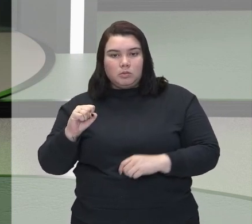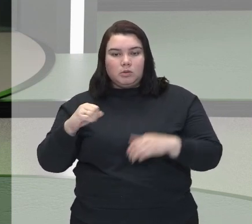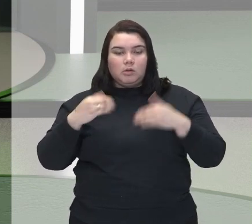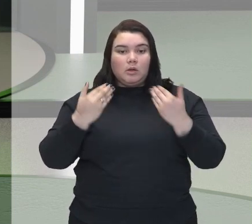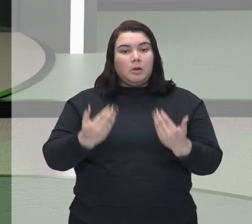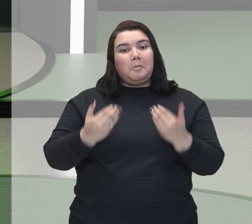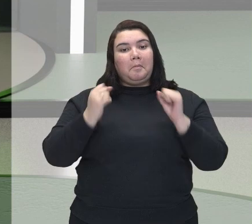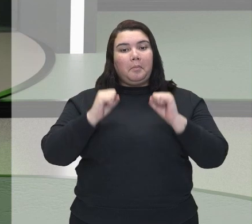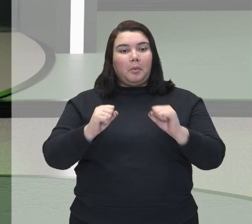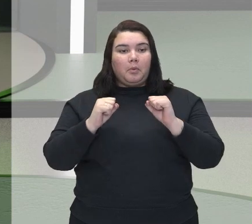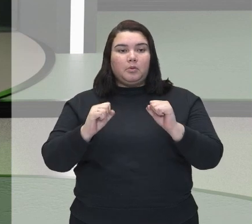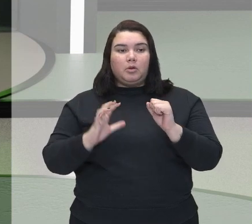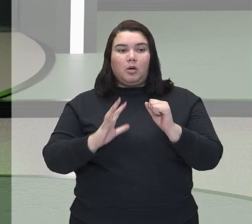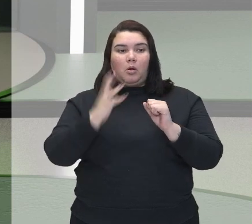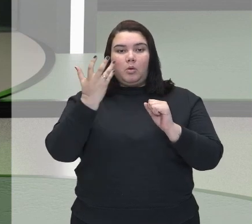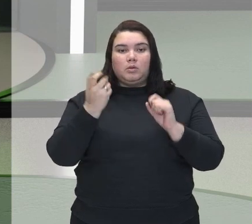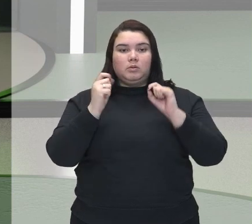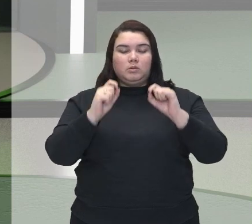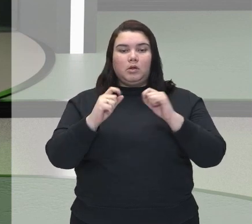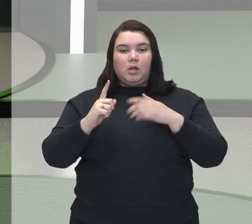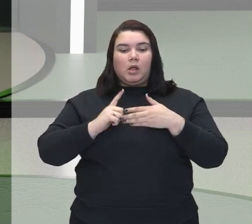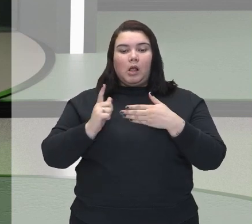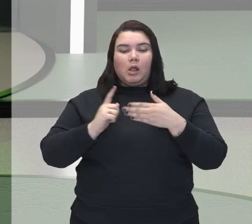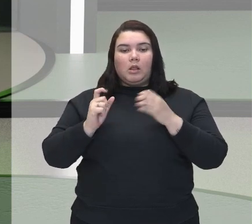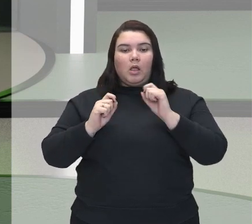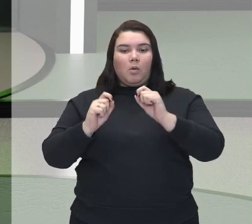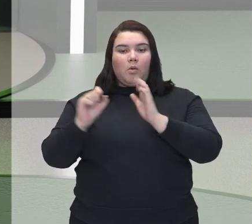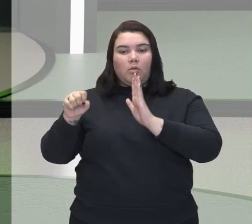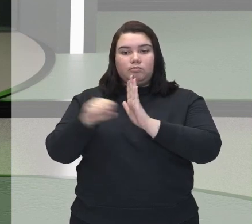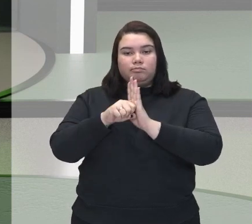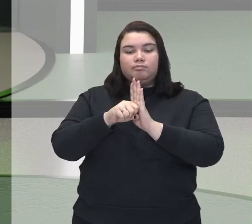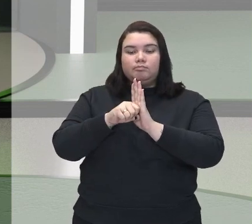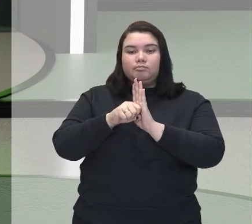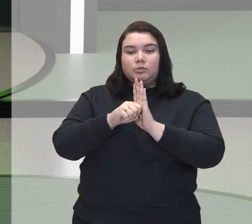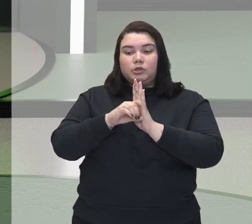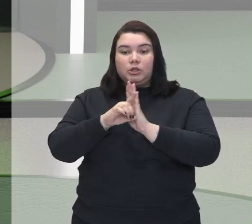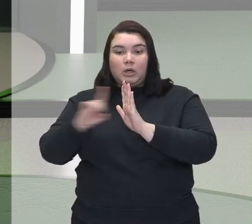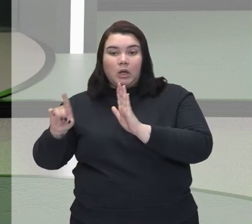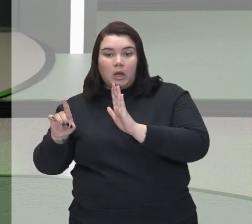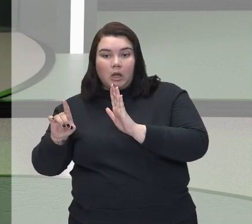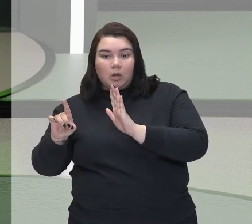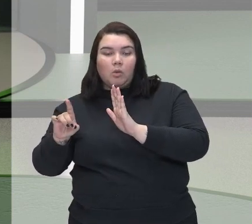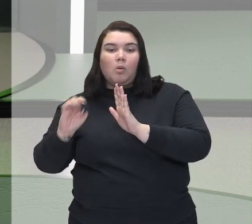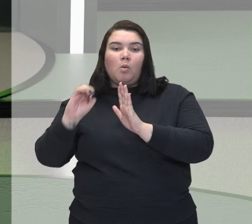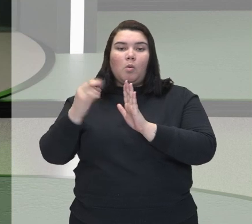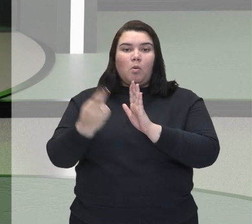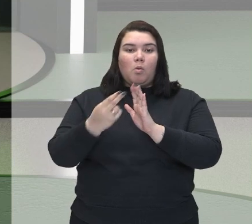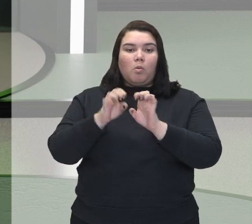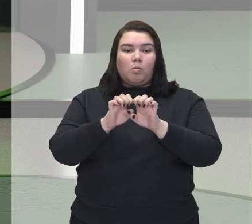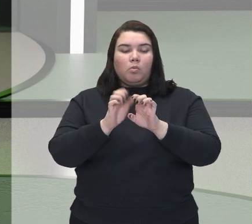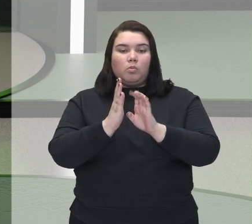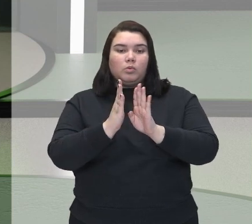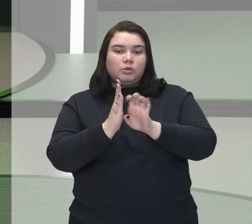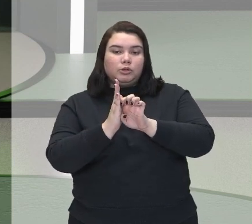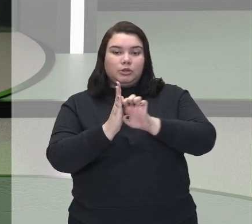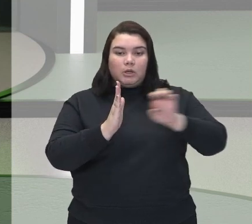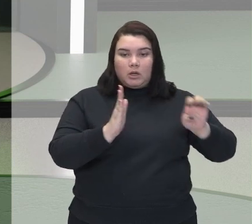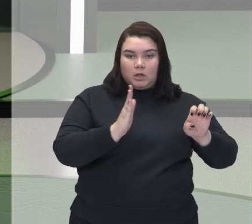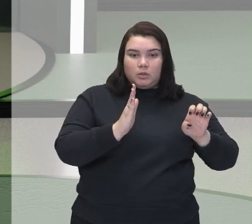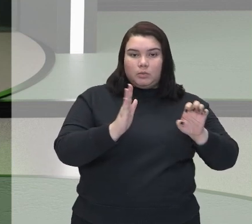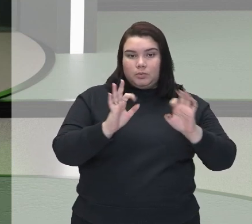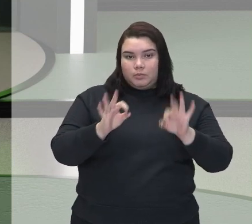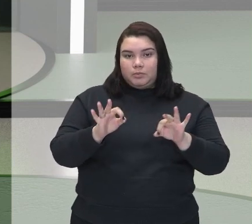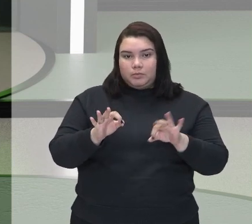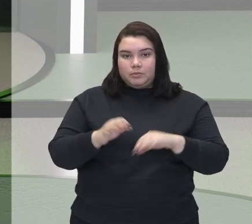lado direito, ou vai desviar o plano da luz para o lado esquerdo. Se desviar o plano da luz para o lado esquerdo, vai ser o